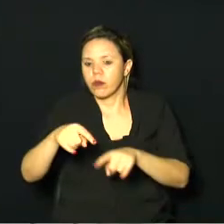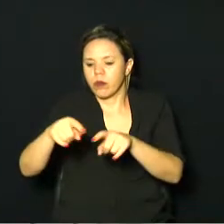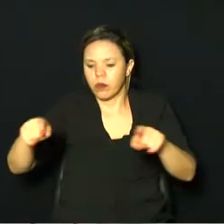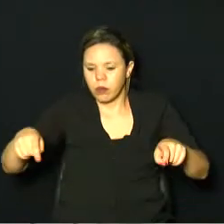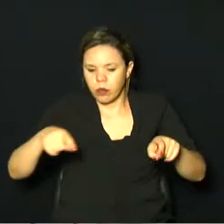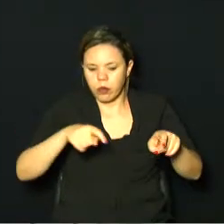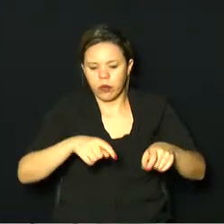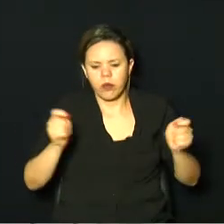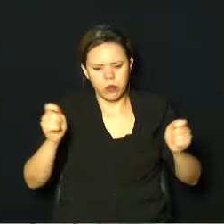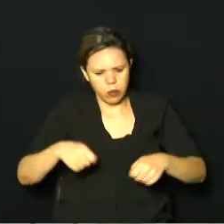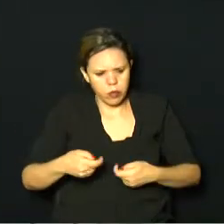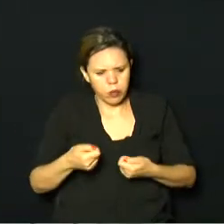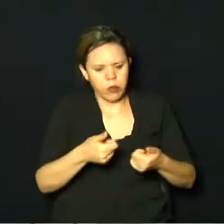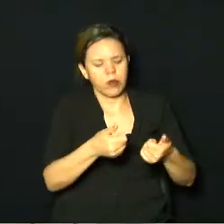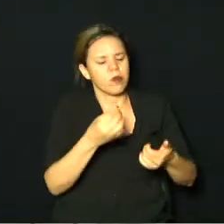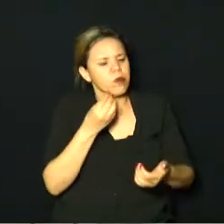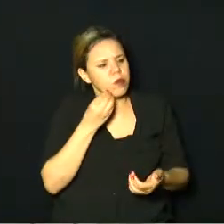possibilitam